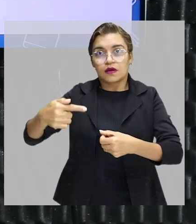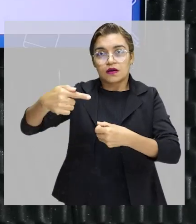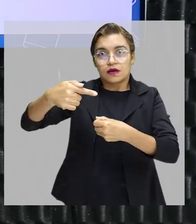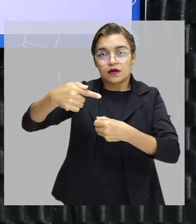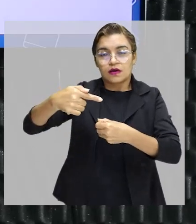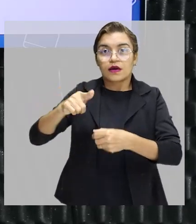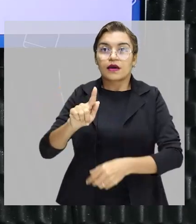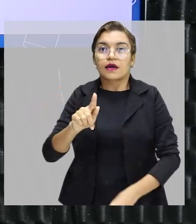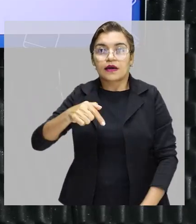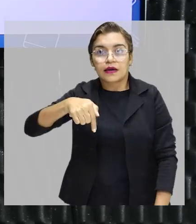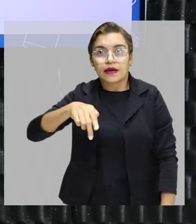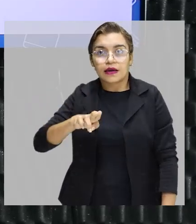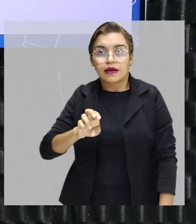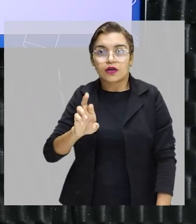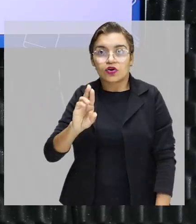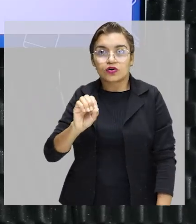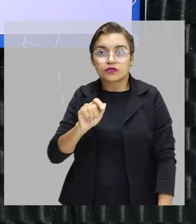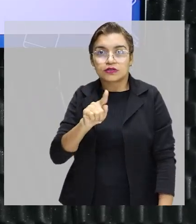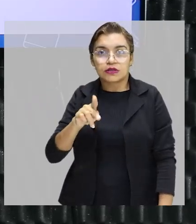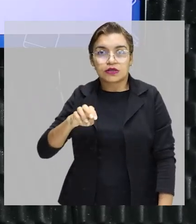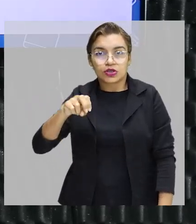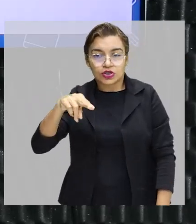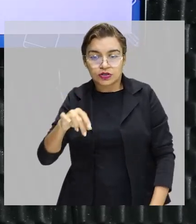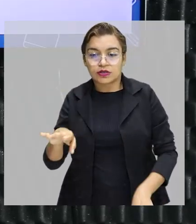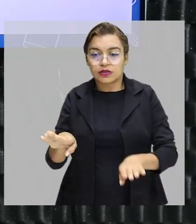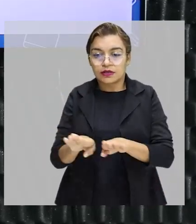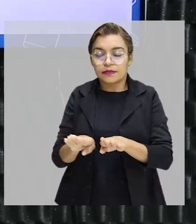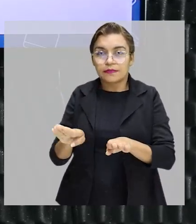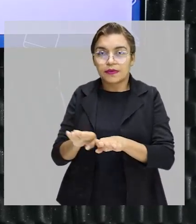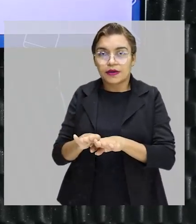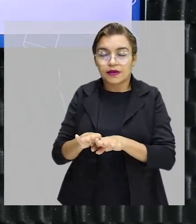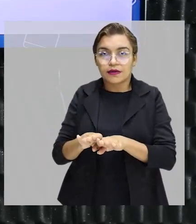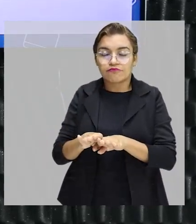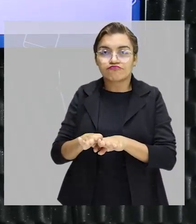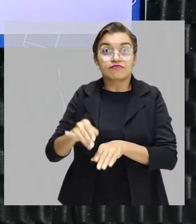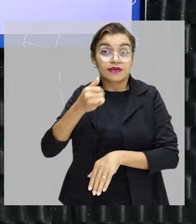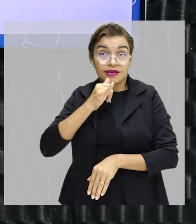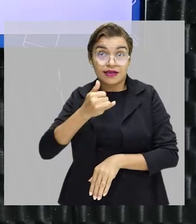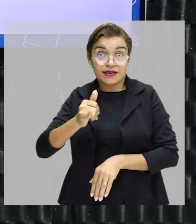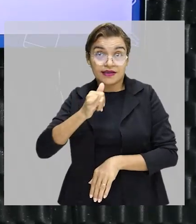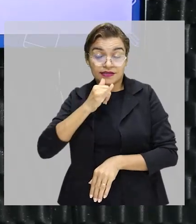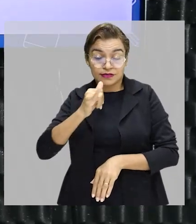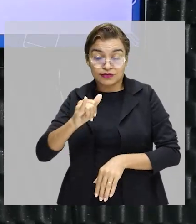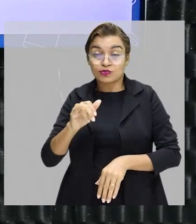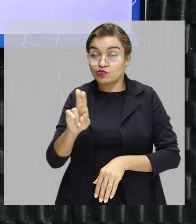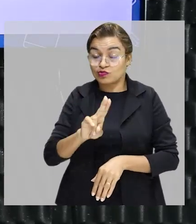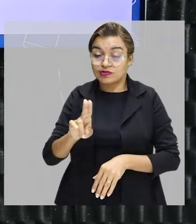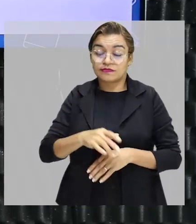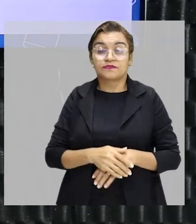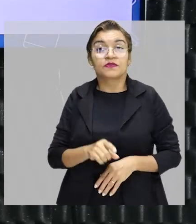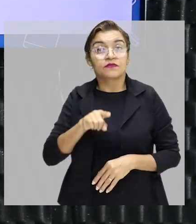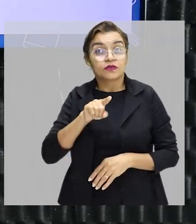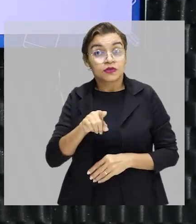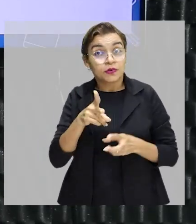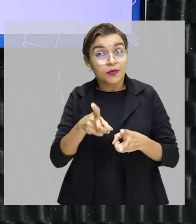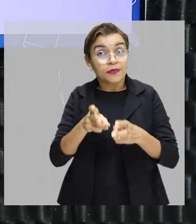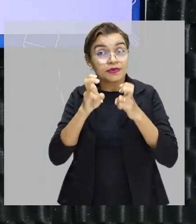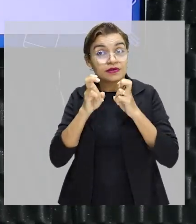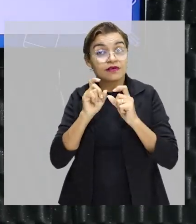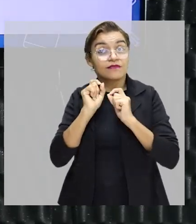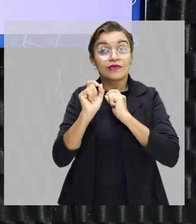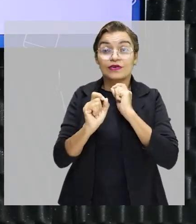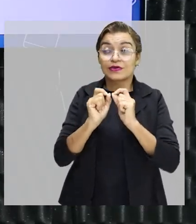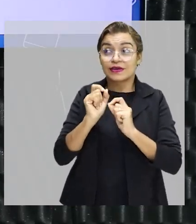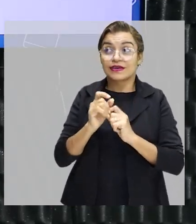fogões a gás e os elétricos. Tudo bem? Bom, você deve estar observando que